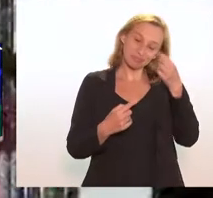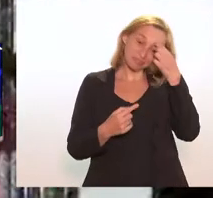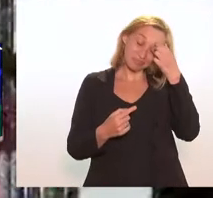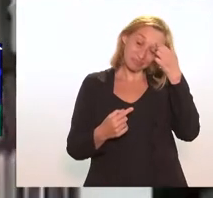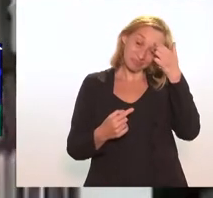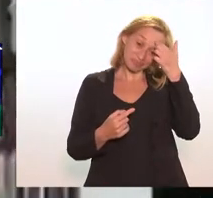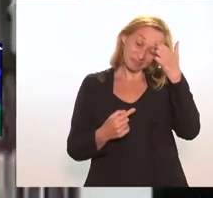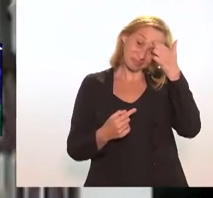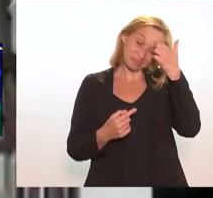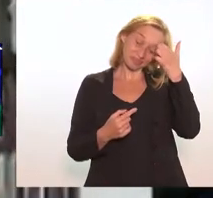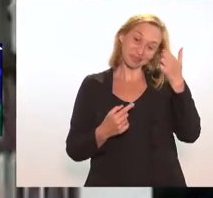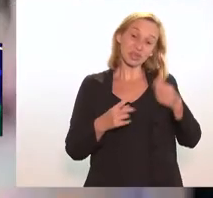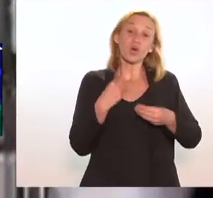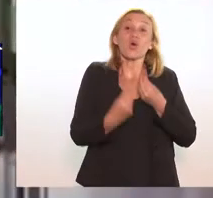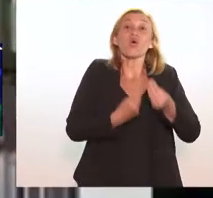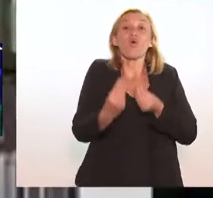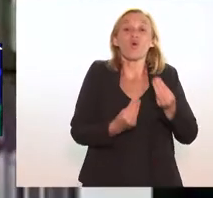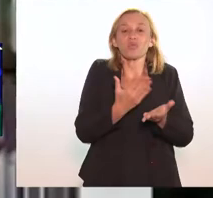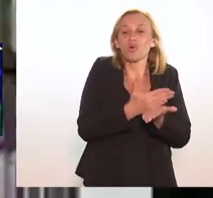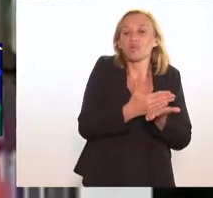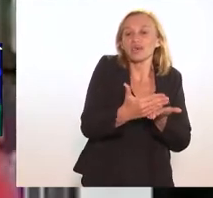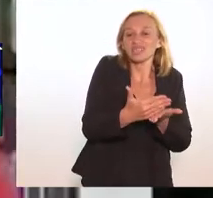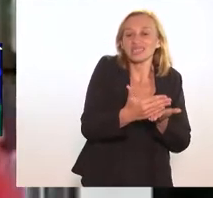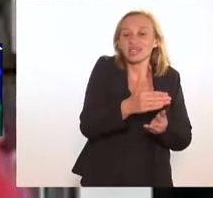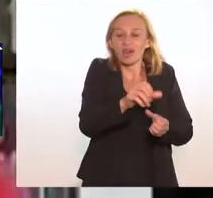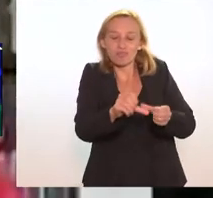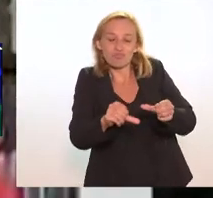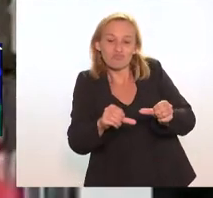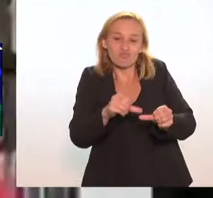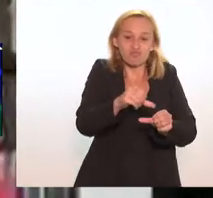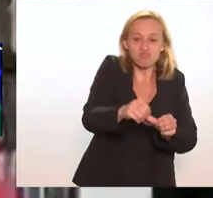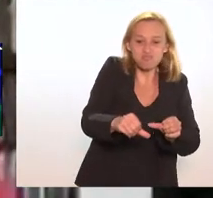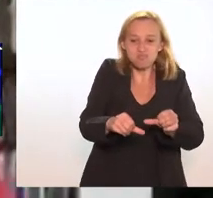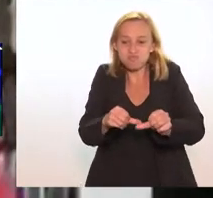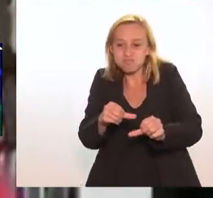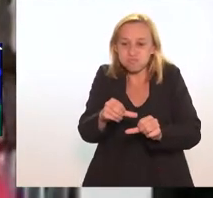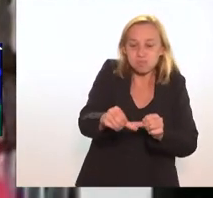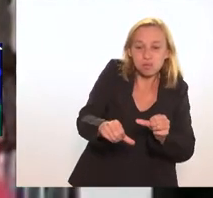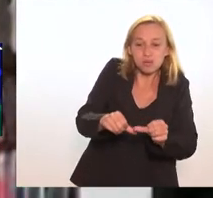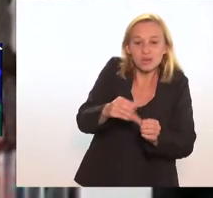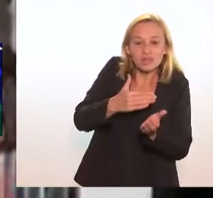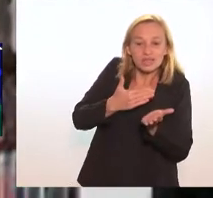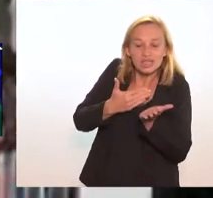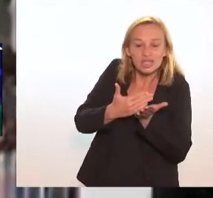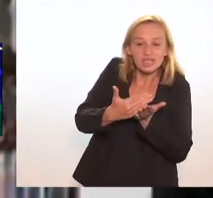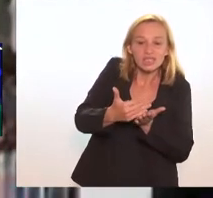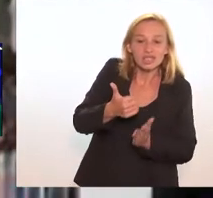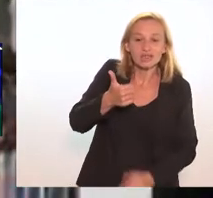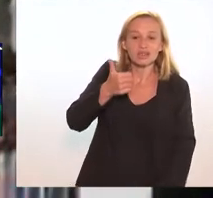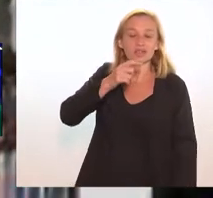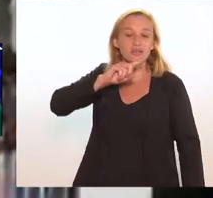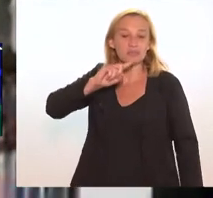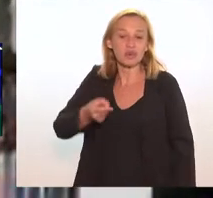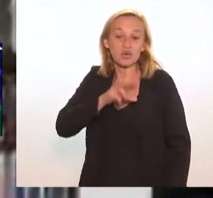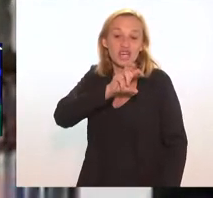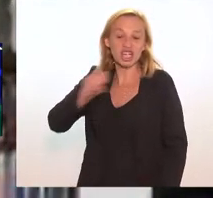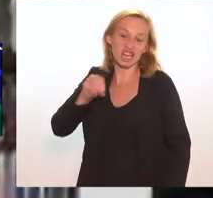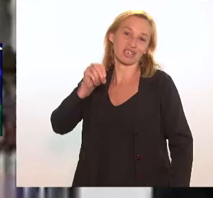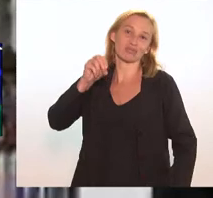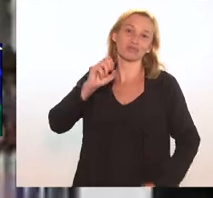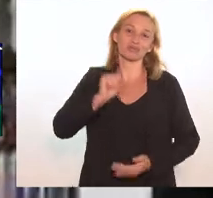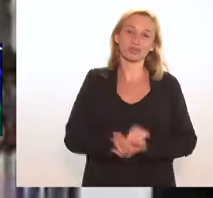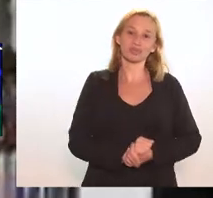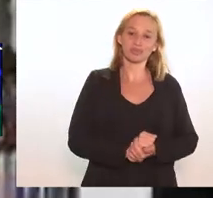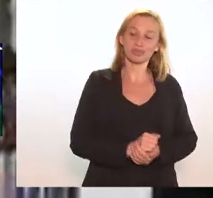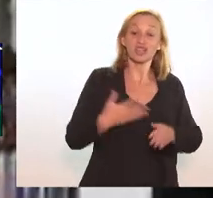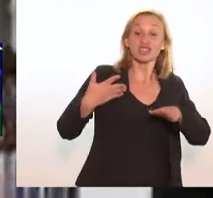que ela começou a ser deformada desde 1500, entendeu?